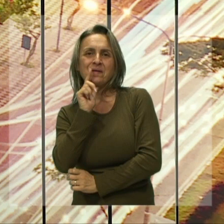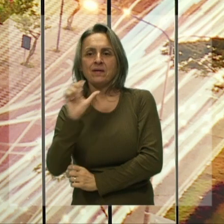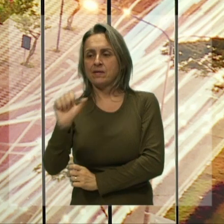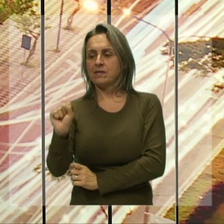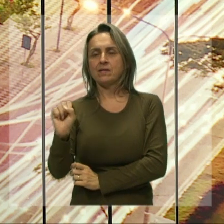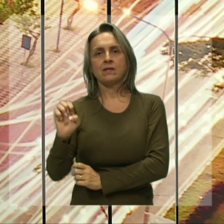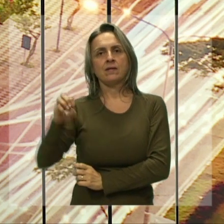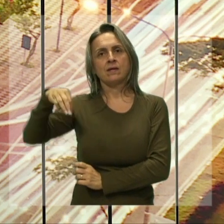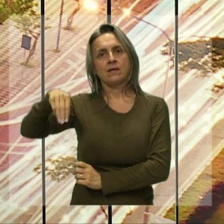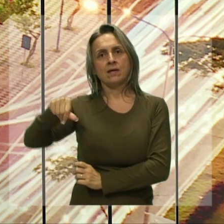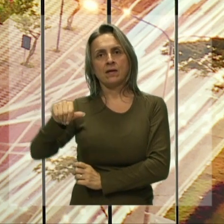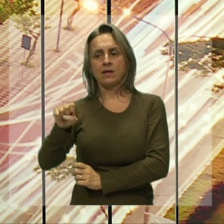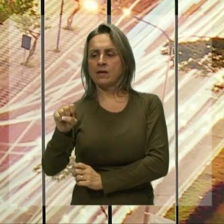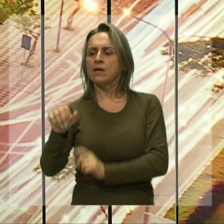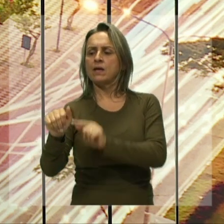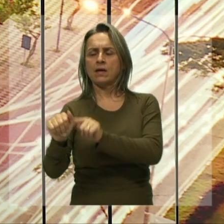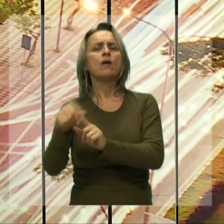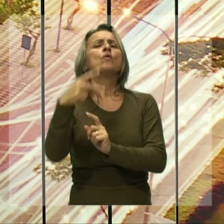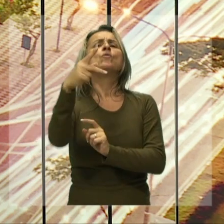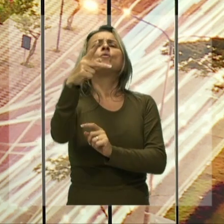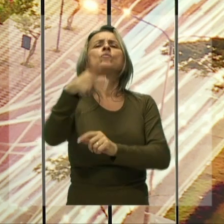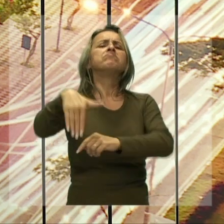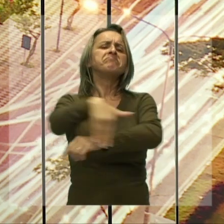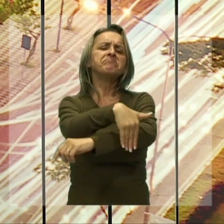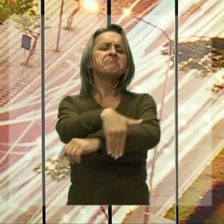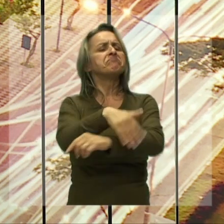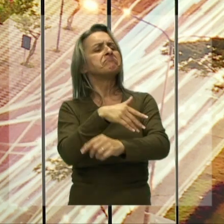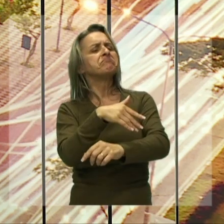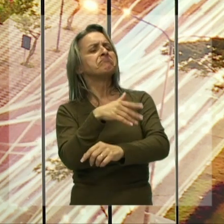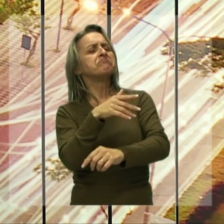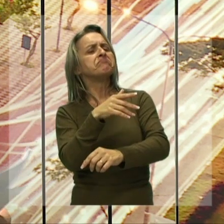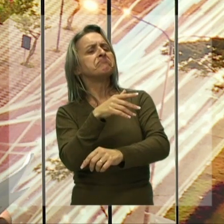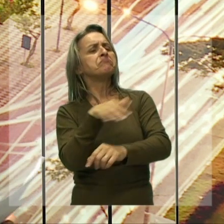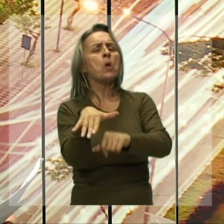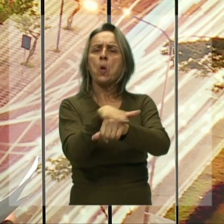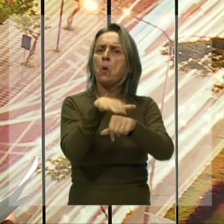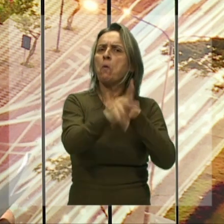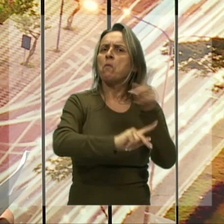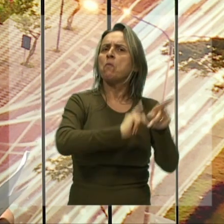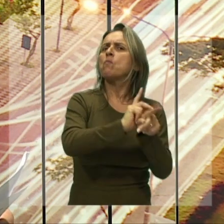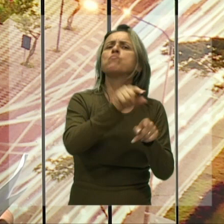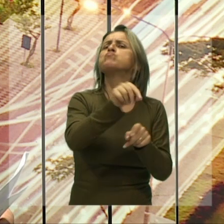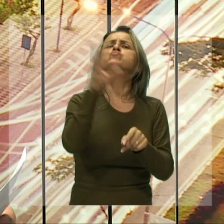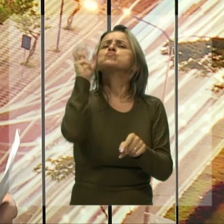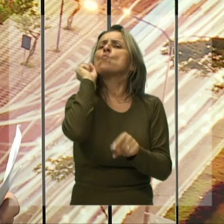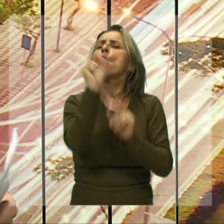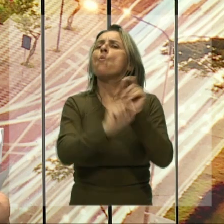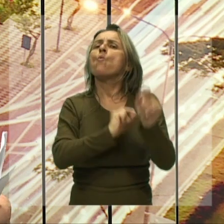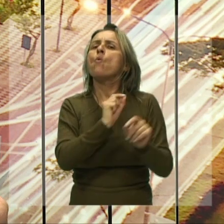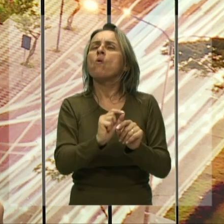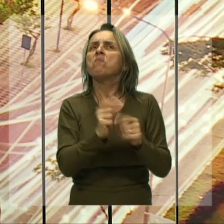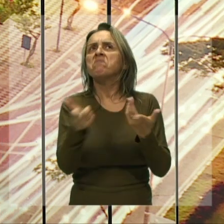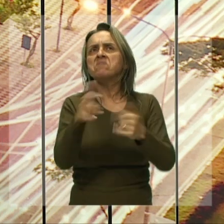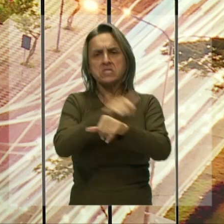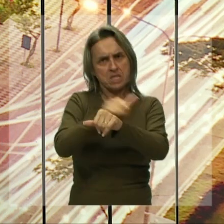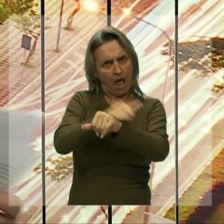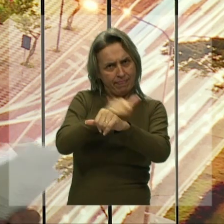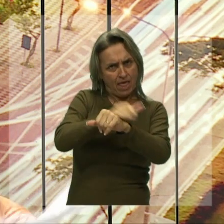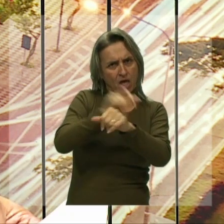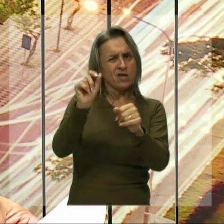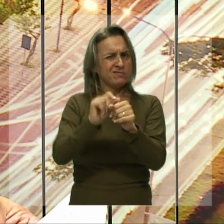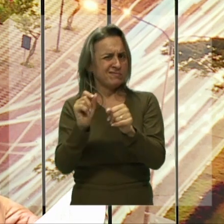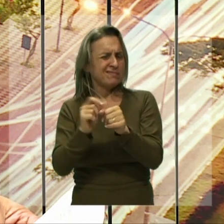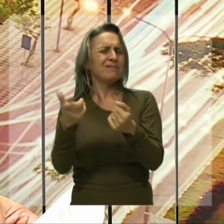cidade, o que o senhor escuta da comunidade e o que pode ser feito para que os transtornos não sejam